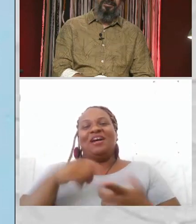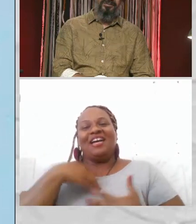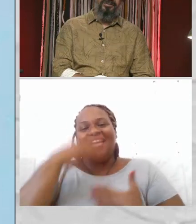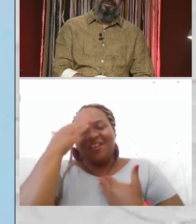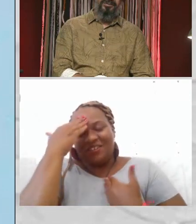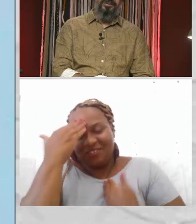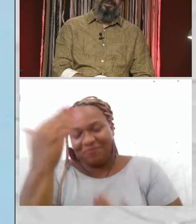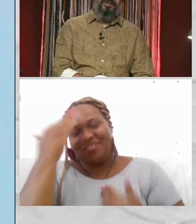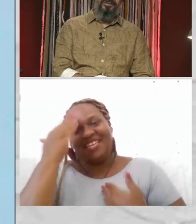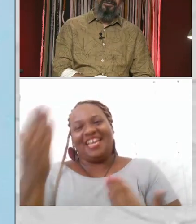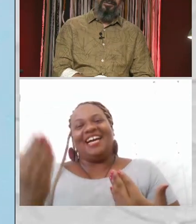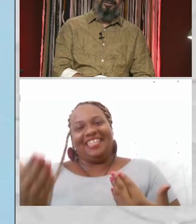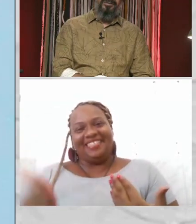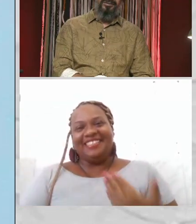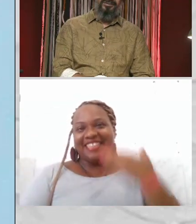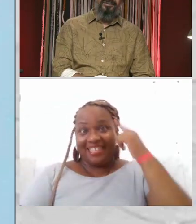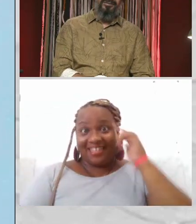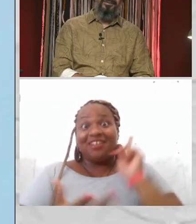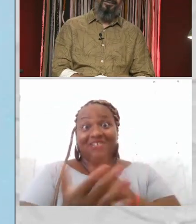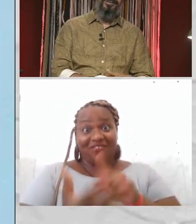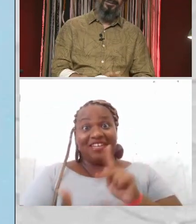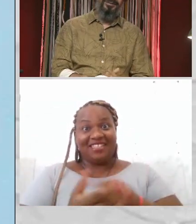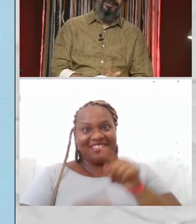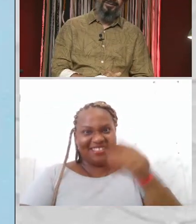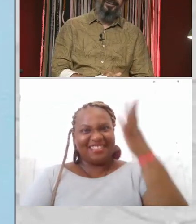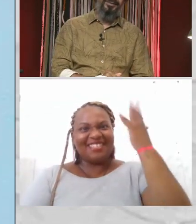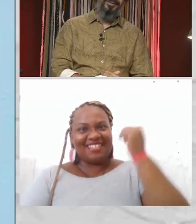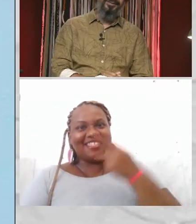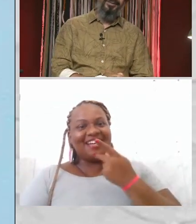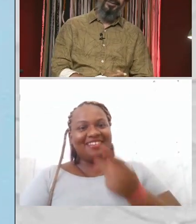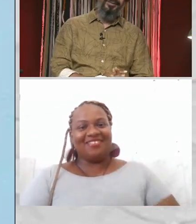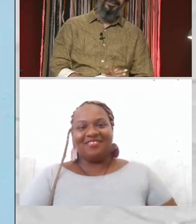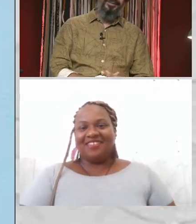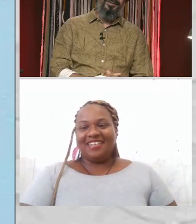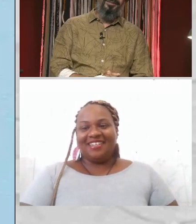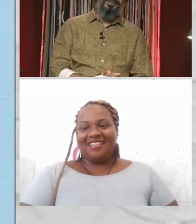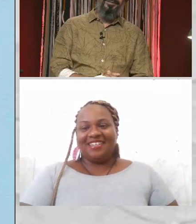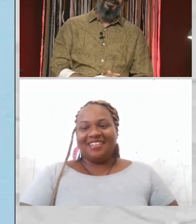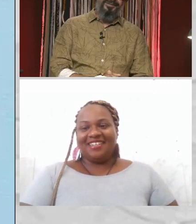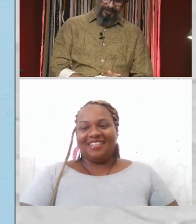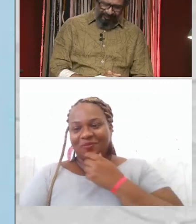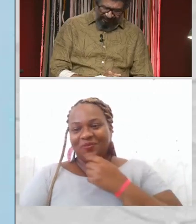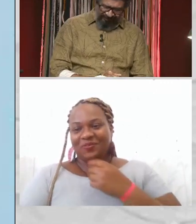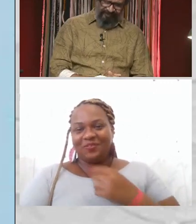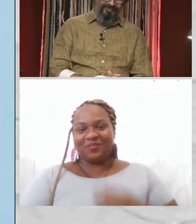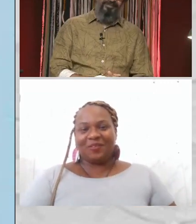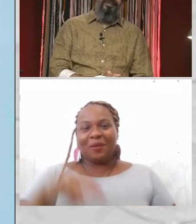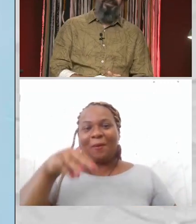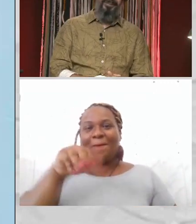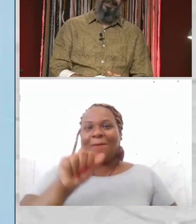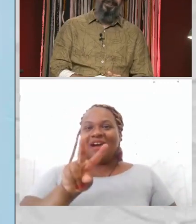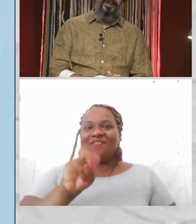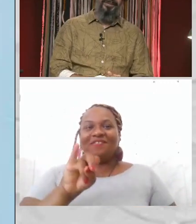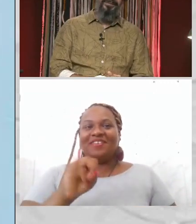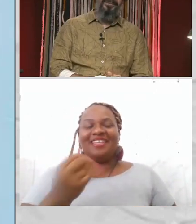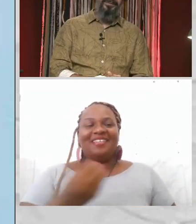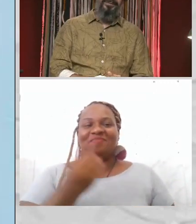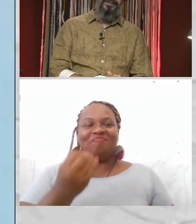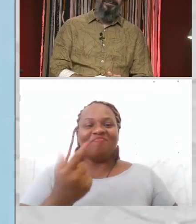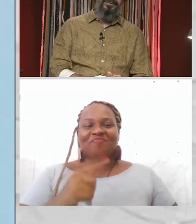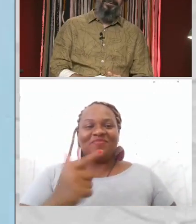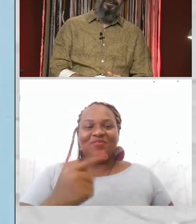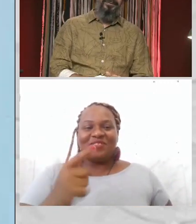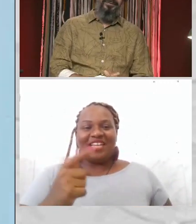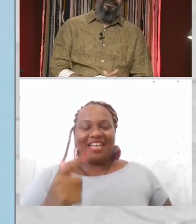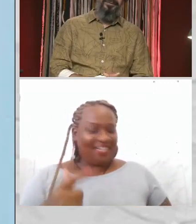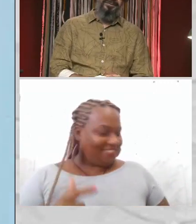por isso, sacou? De verdade, você sabe do que eu estou te falando. Mavi, não tenho o que dizer. Eu acho que a gente junto é muito